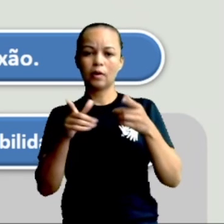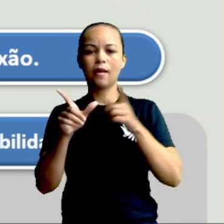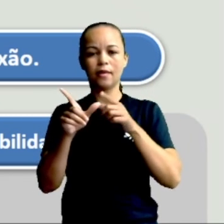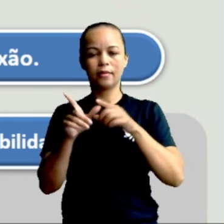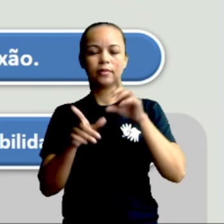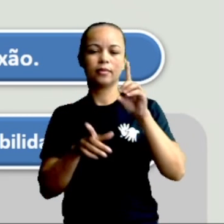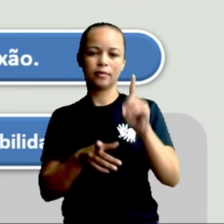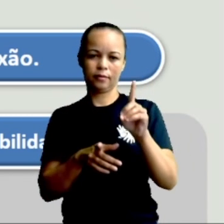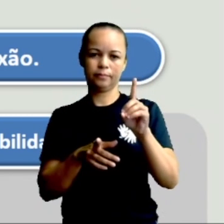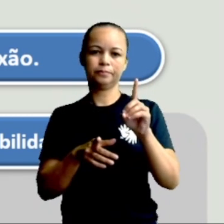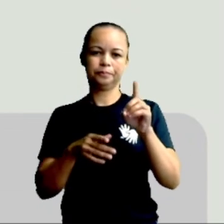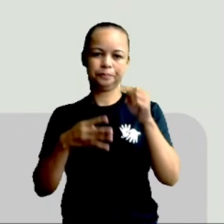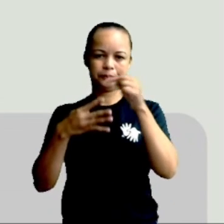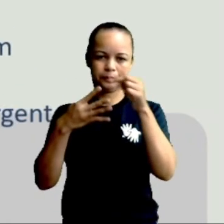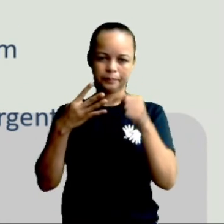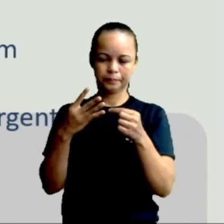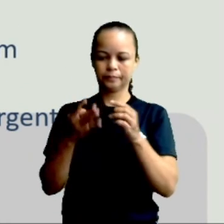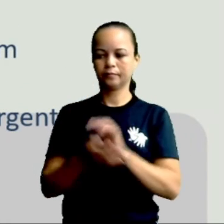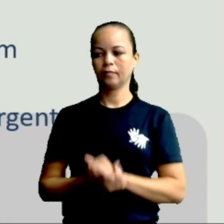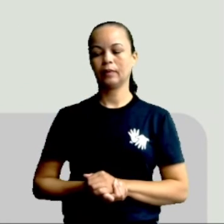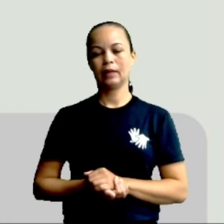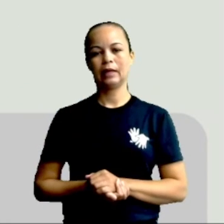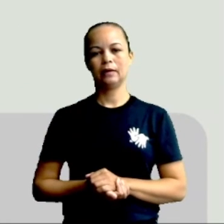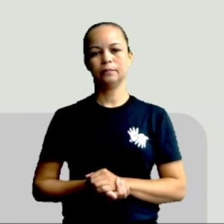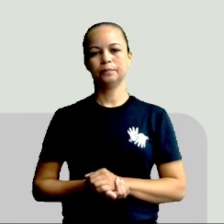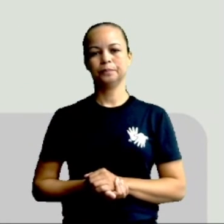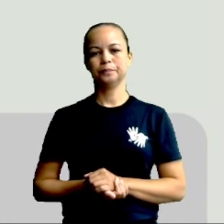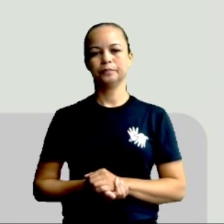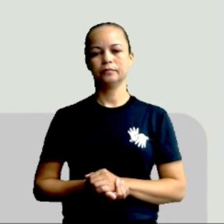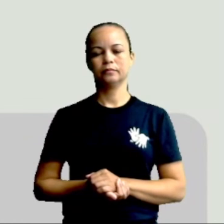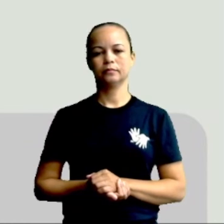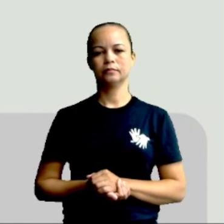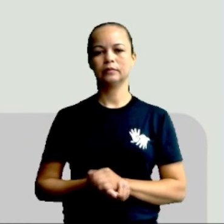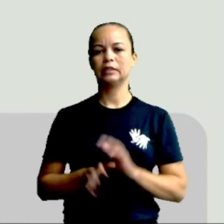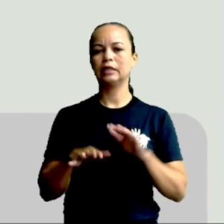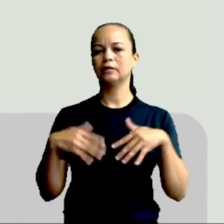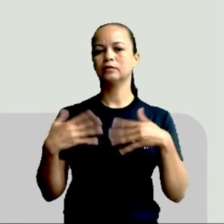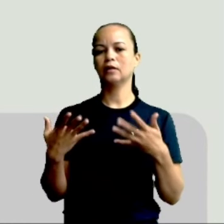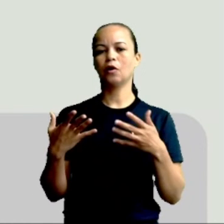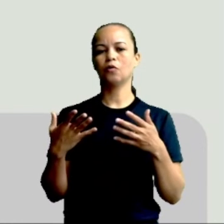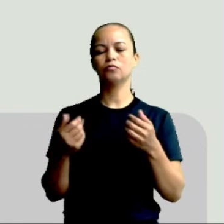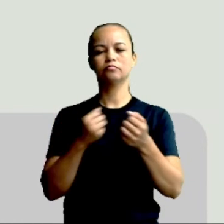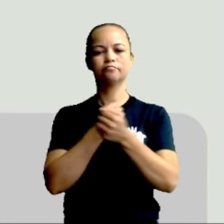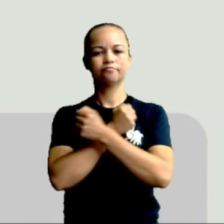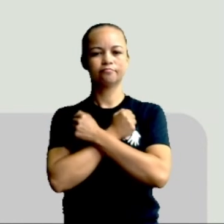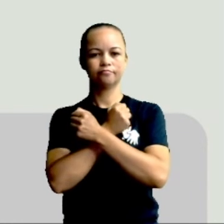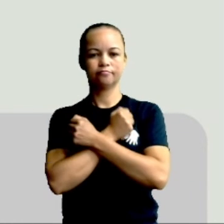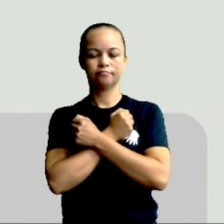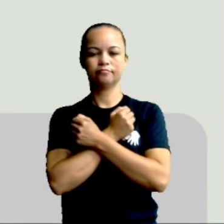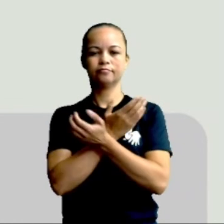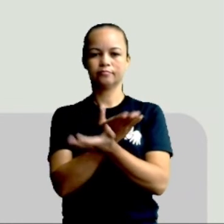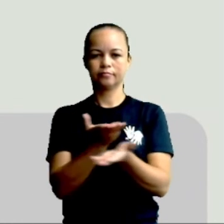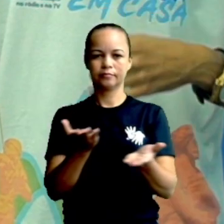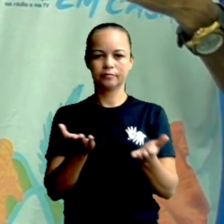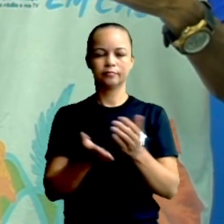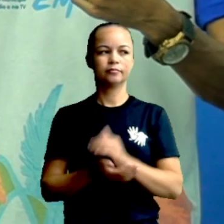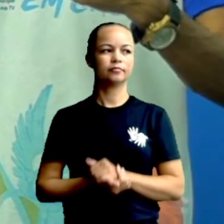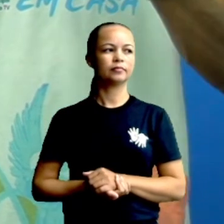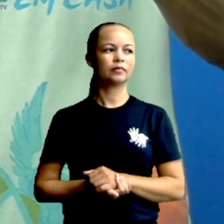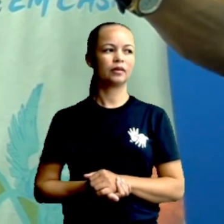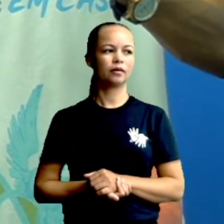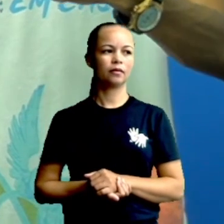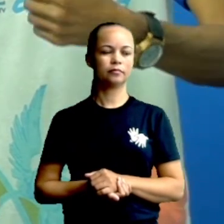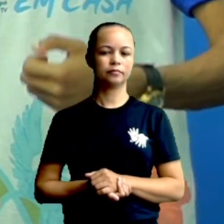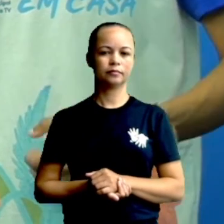Beleza? Ok? Então, gente, forte abraço, tá? Quero